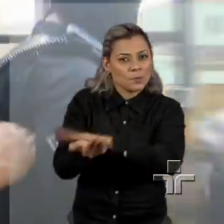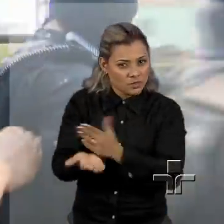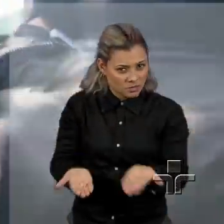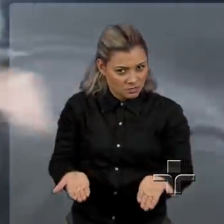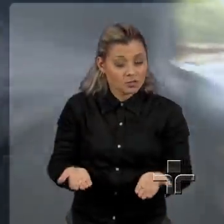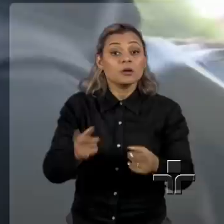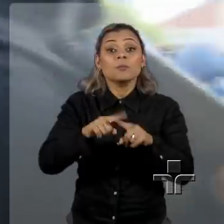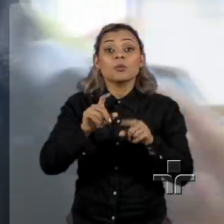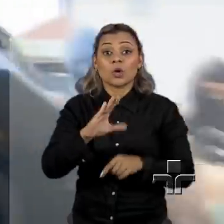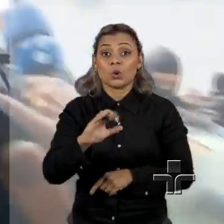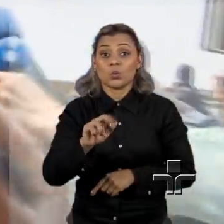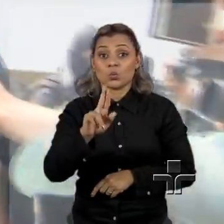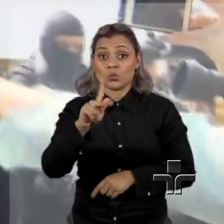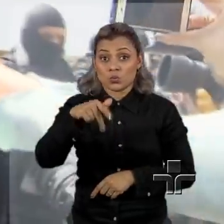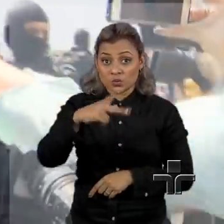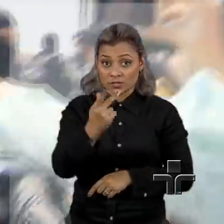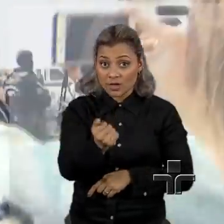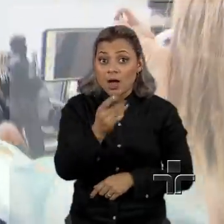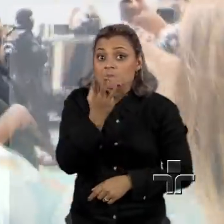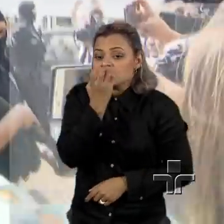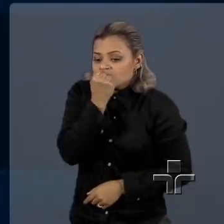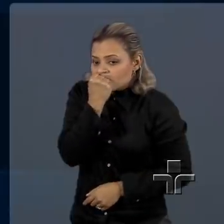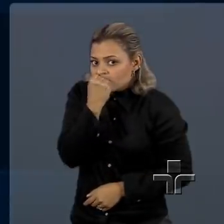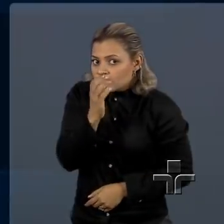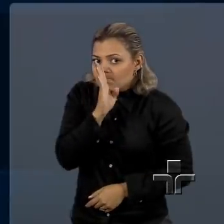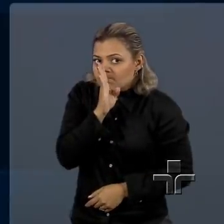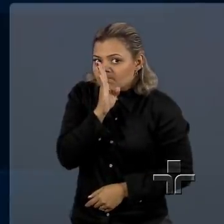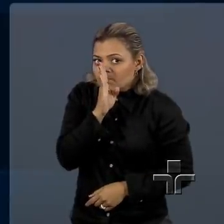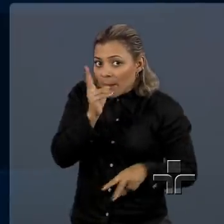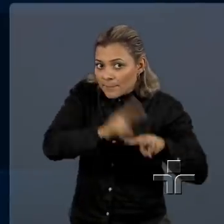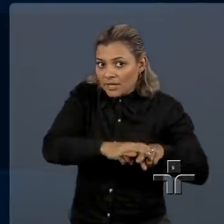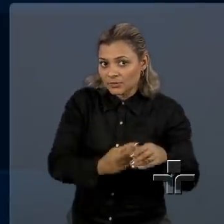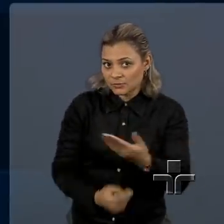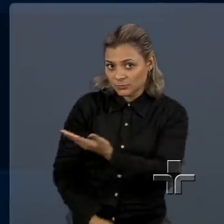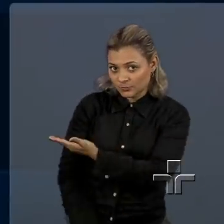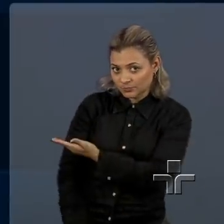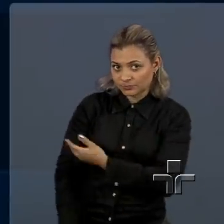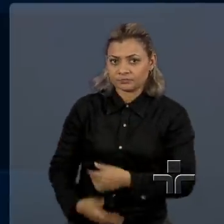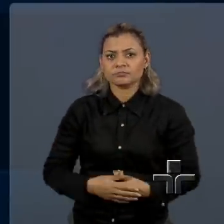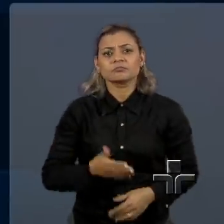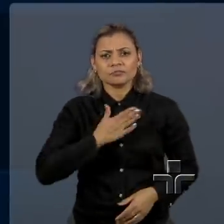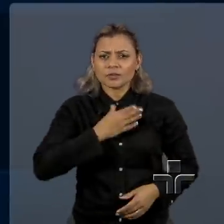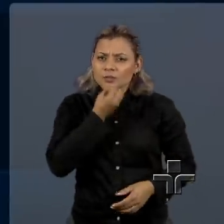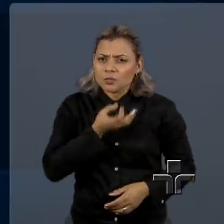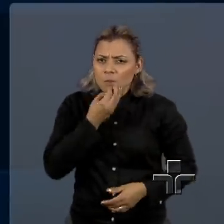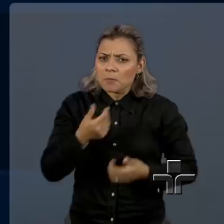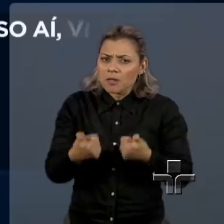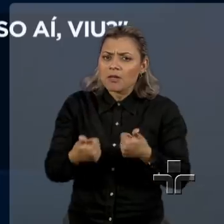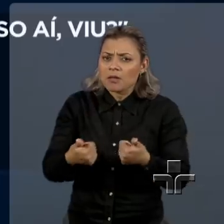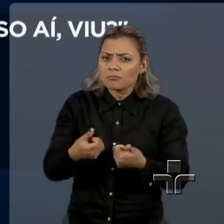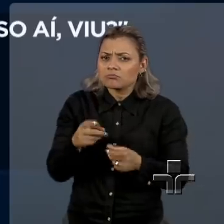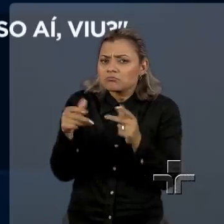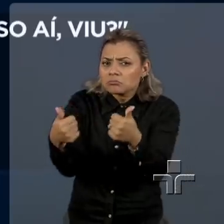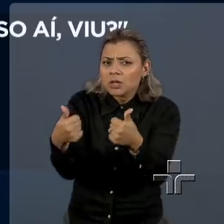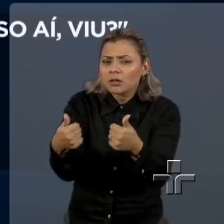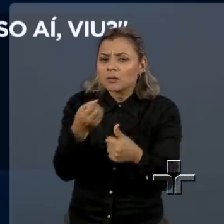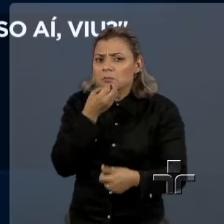ex-deputado Eduardo Cunha permanecesse em silêncio na prisão. Tudo bem com o Eduardo? Tem que manter